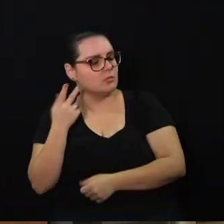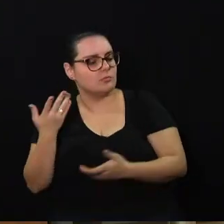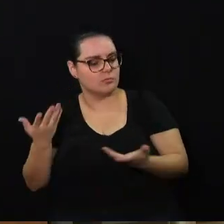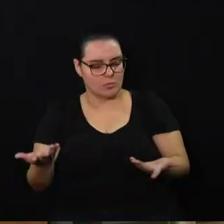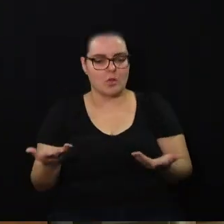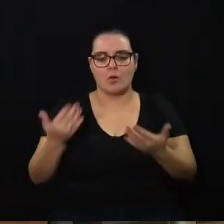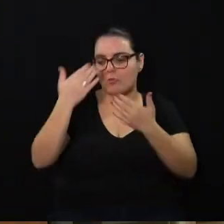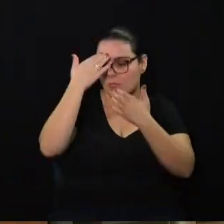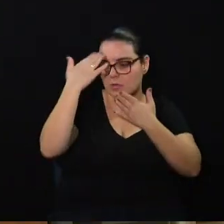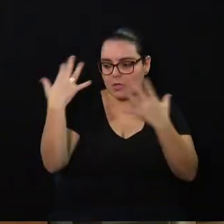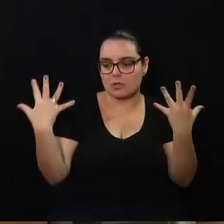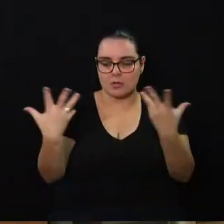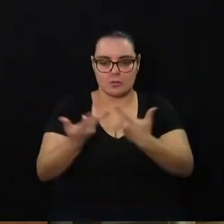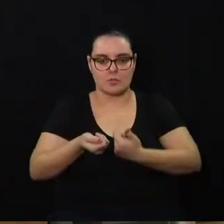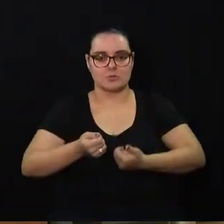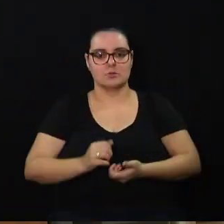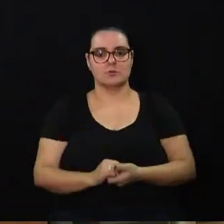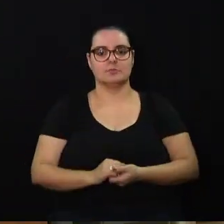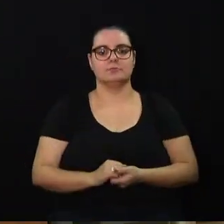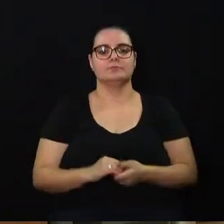nesse momento muito obrigado